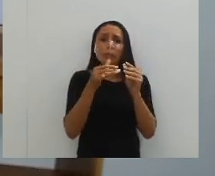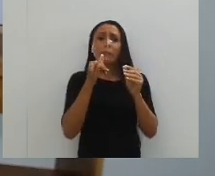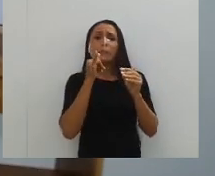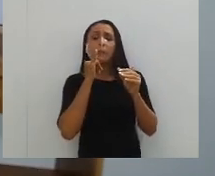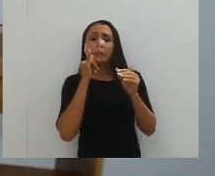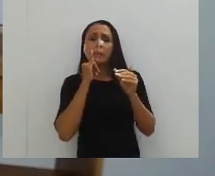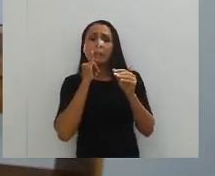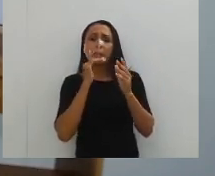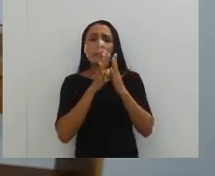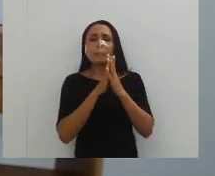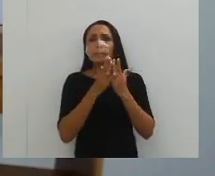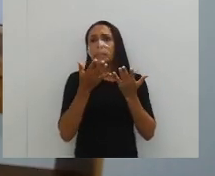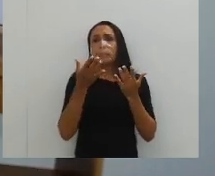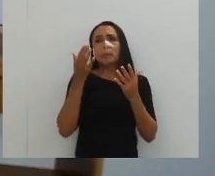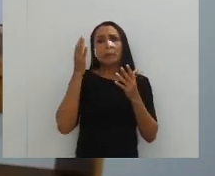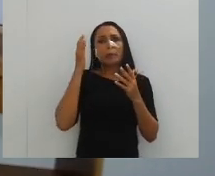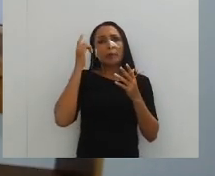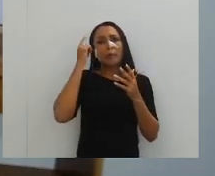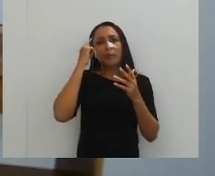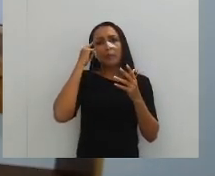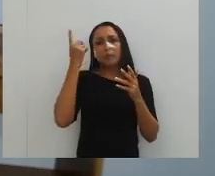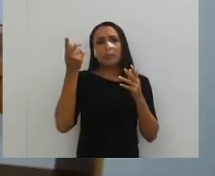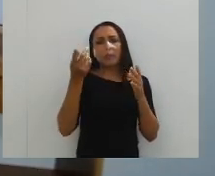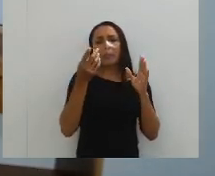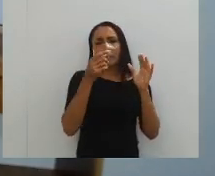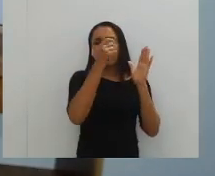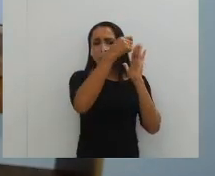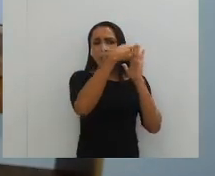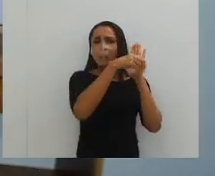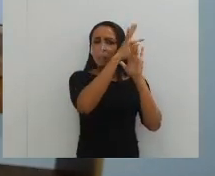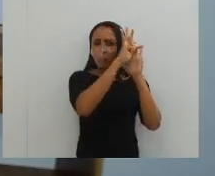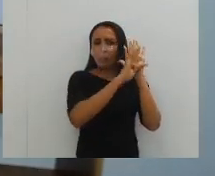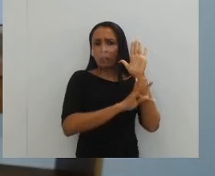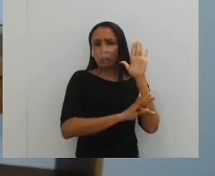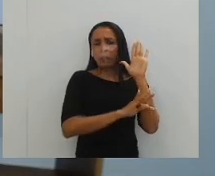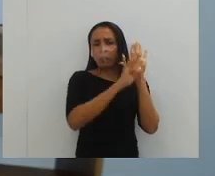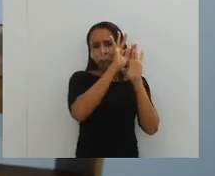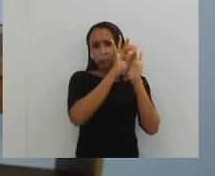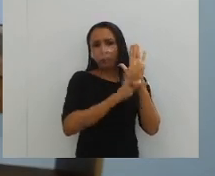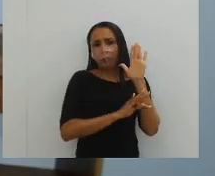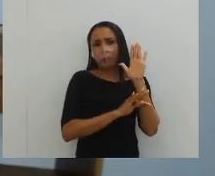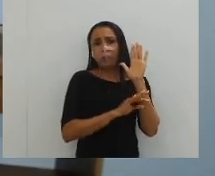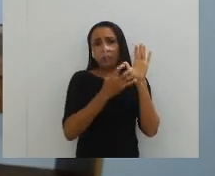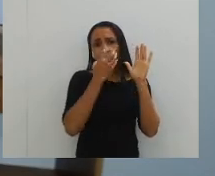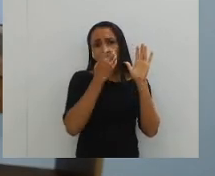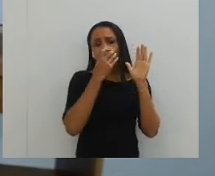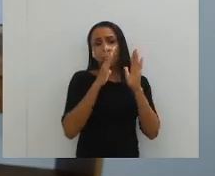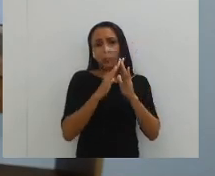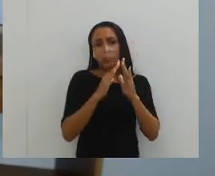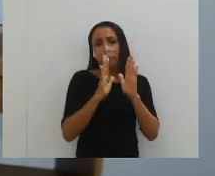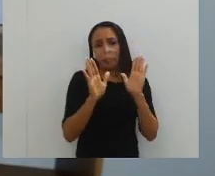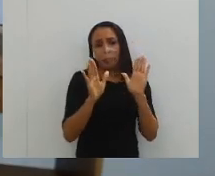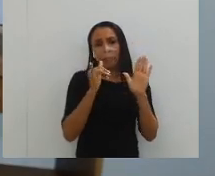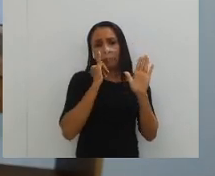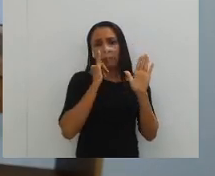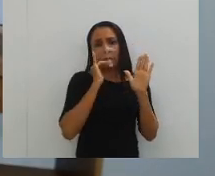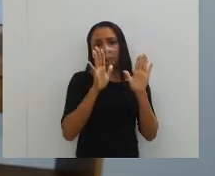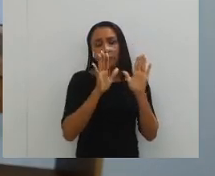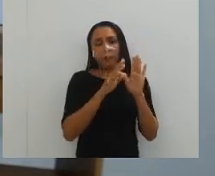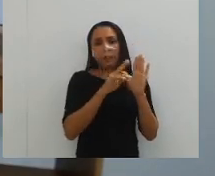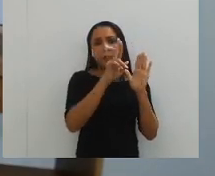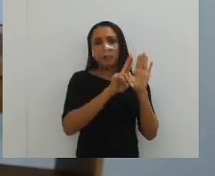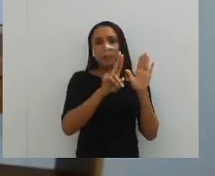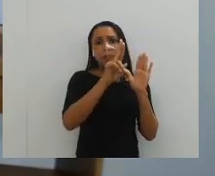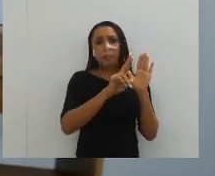exemplo, imagine que você vai fazer um texto. Imagine que o professor da tua escola manda tu fazer um texto sobre o cachorro doméstico. Aí tu quer usar o